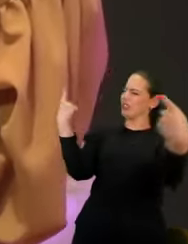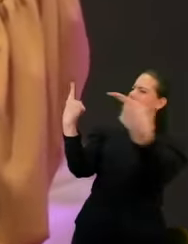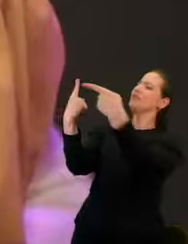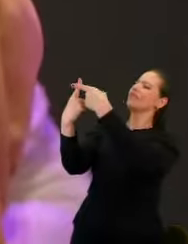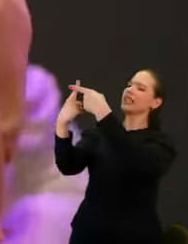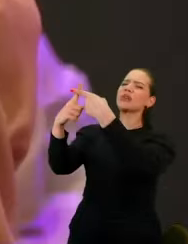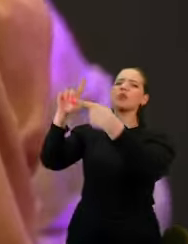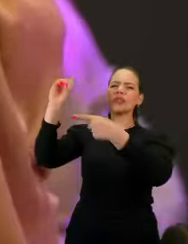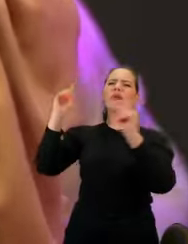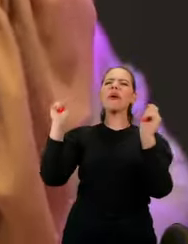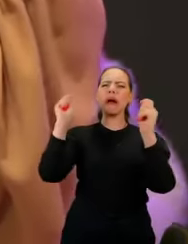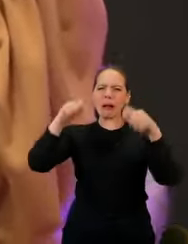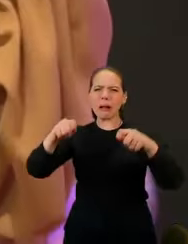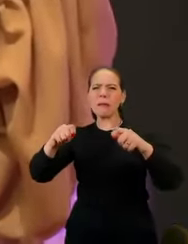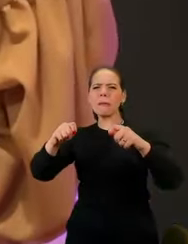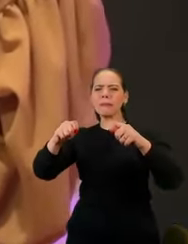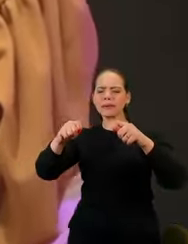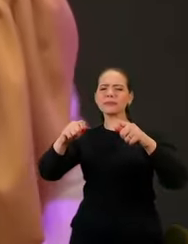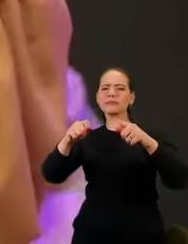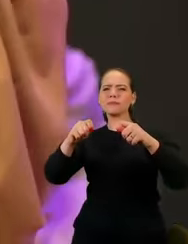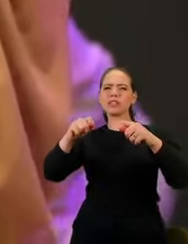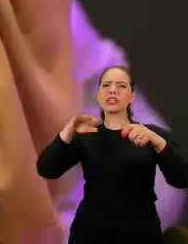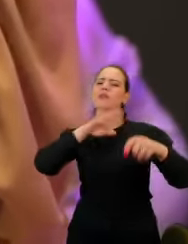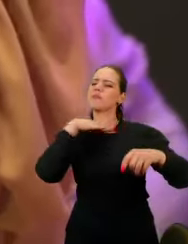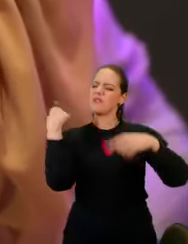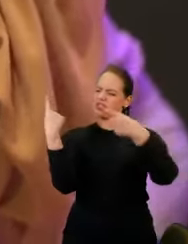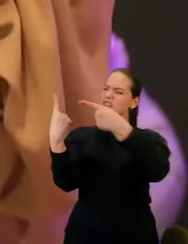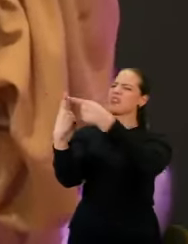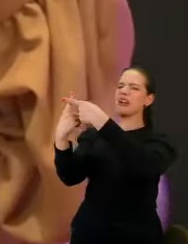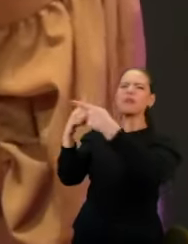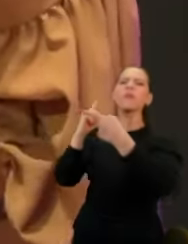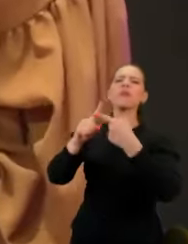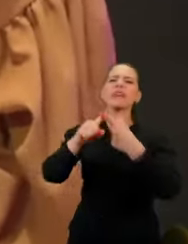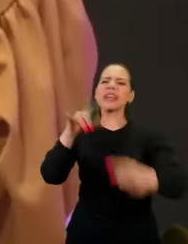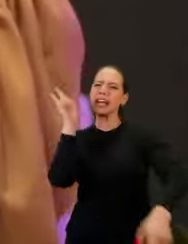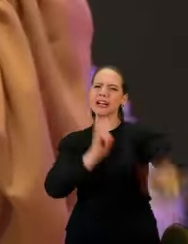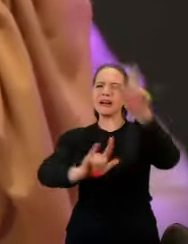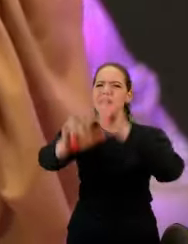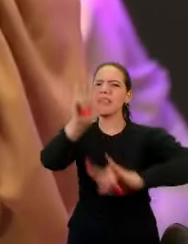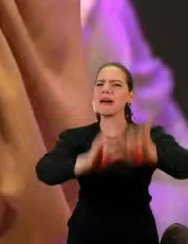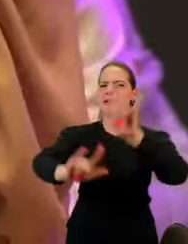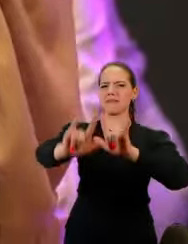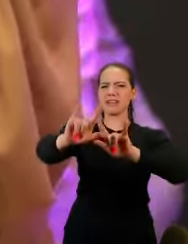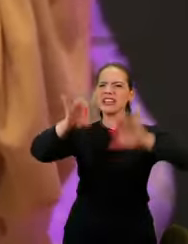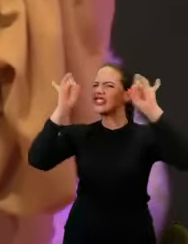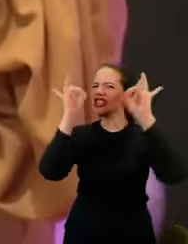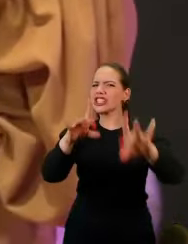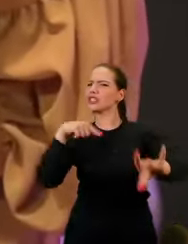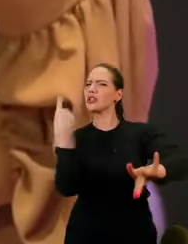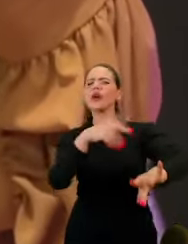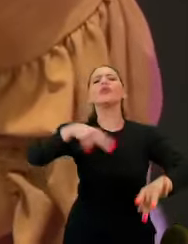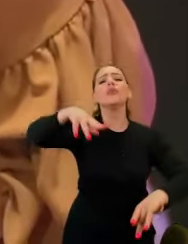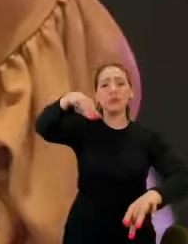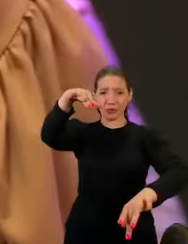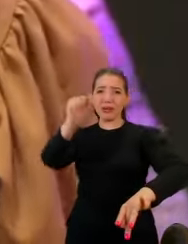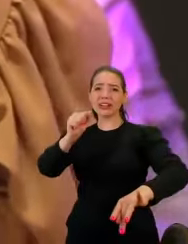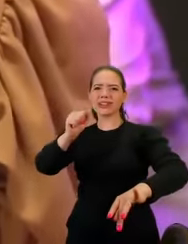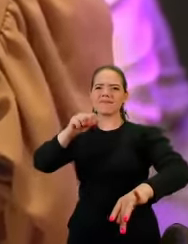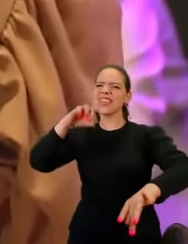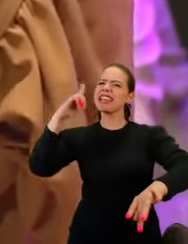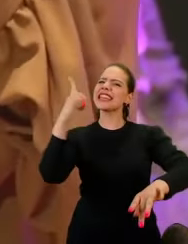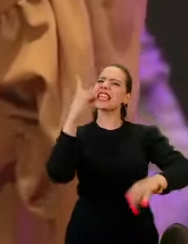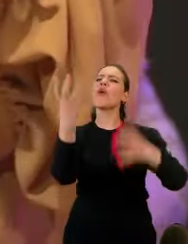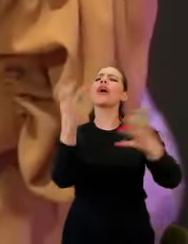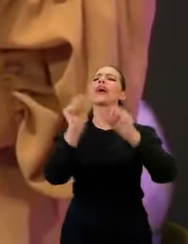morte de cruz. Ele não vai desistir de mim e de você. Ele está nos alinhando, igreja. Ele está